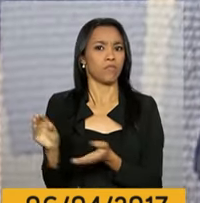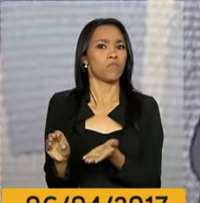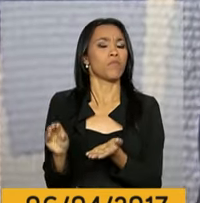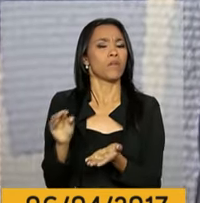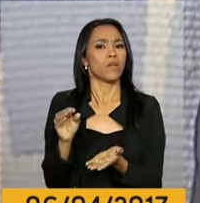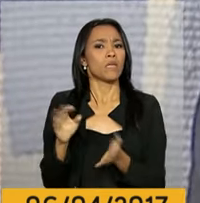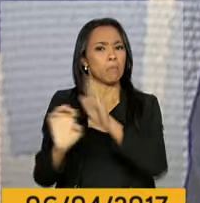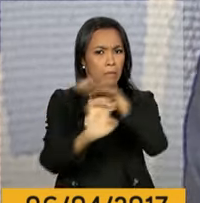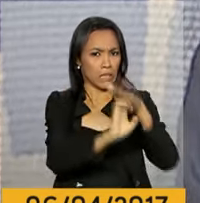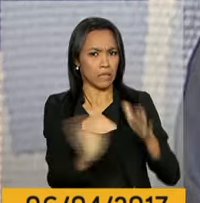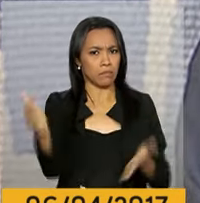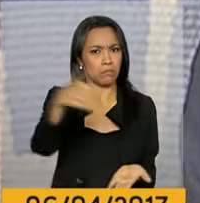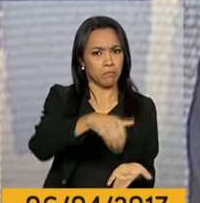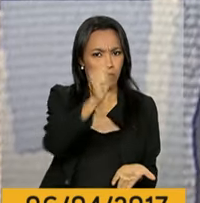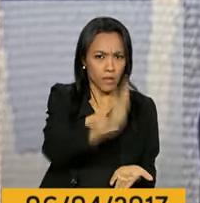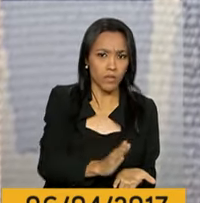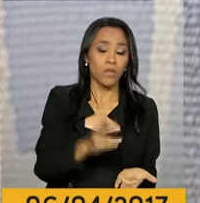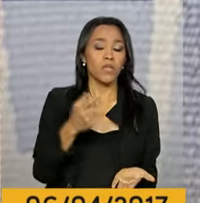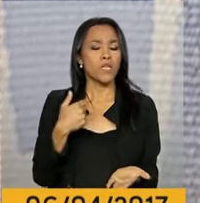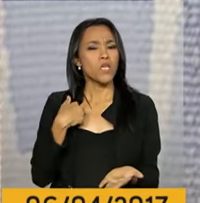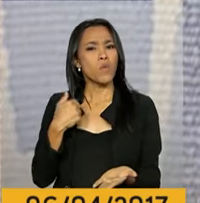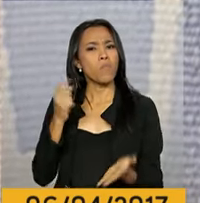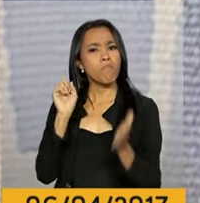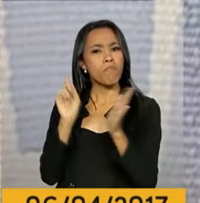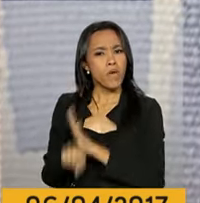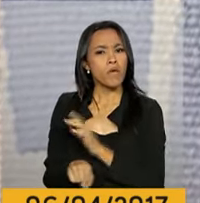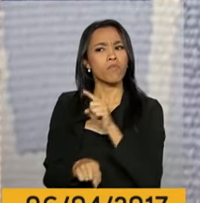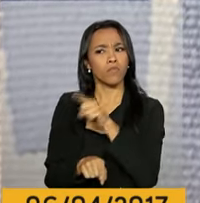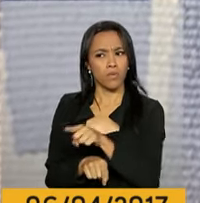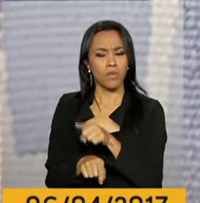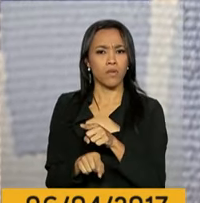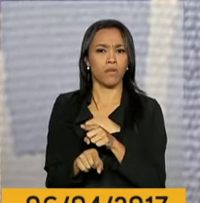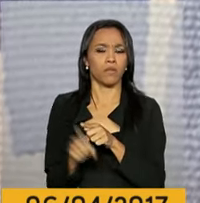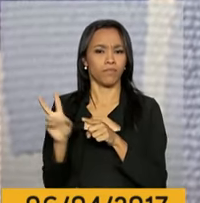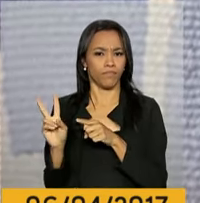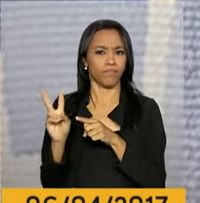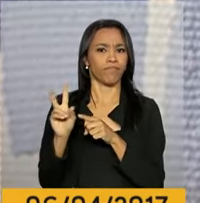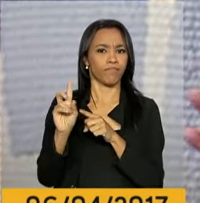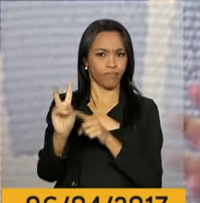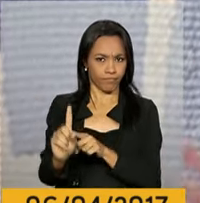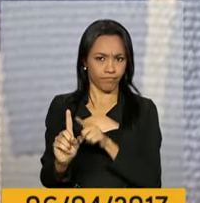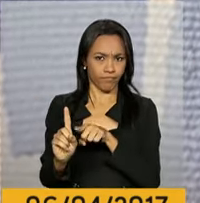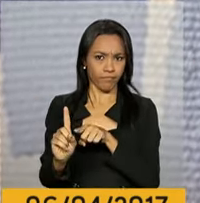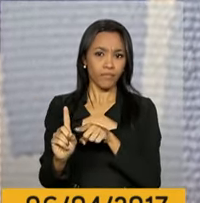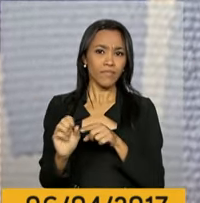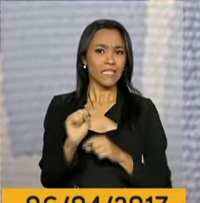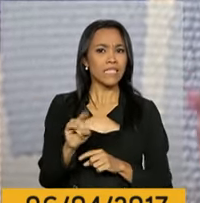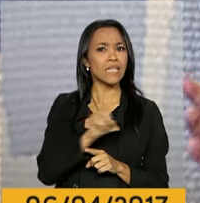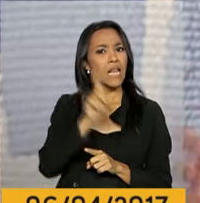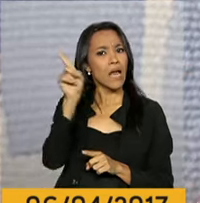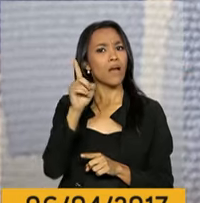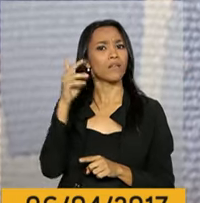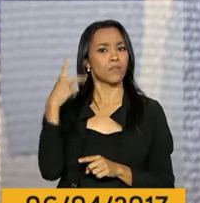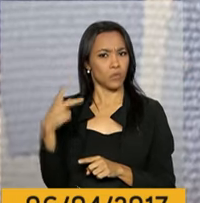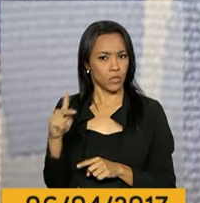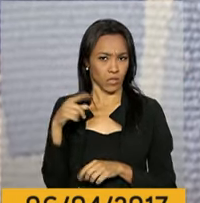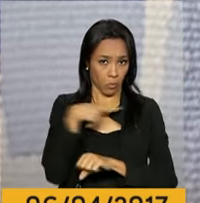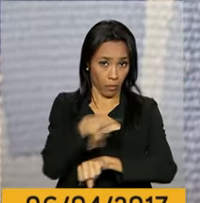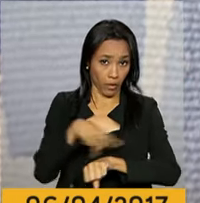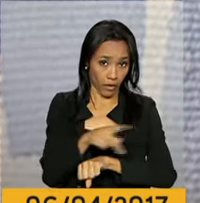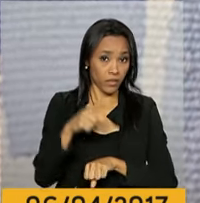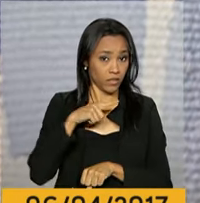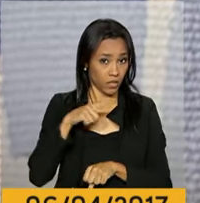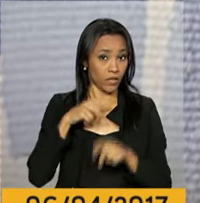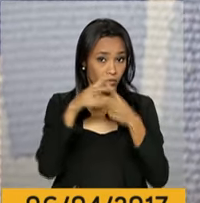uma curiosidade é que perguntei à Sua Majestade se lá na Suécia haviam feito a reforma